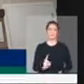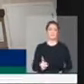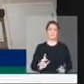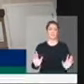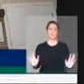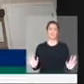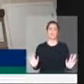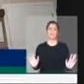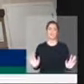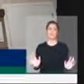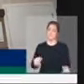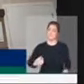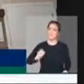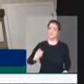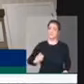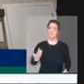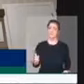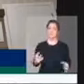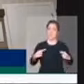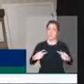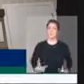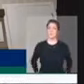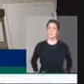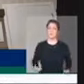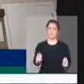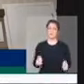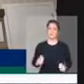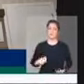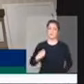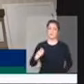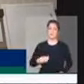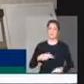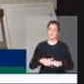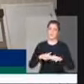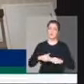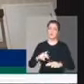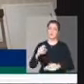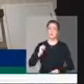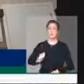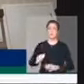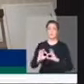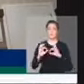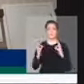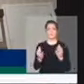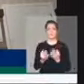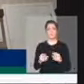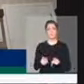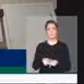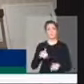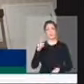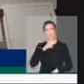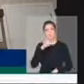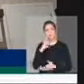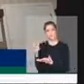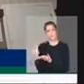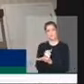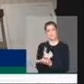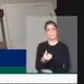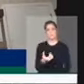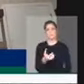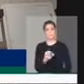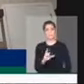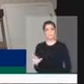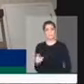vidas são seres humanos estão sobrevivendo por conta do bolsa família e por conta do auxílio emergencial não podemos